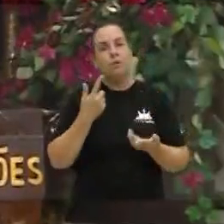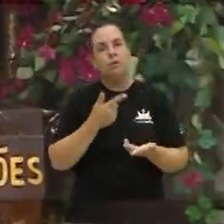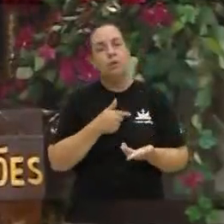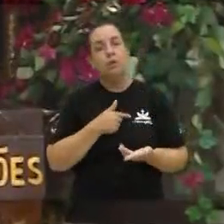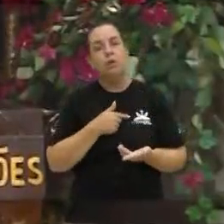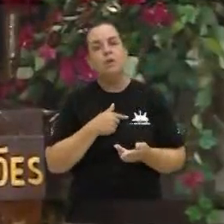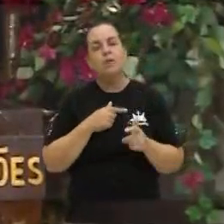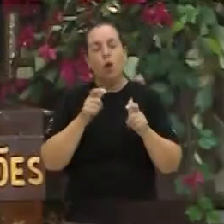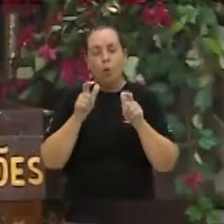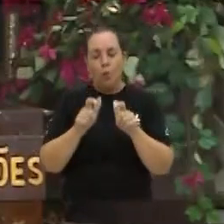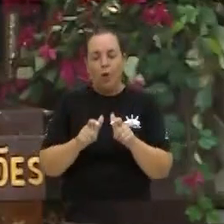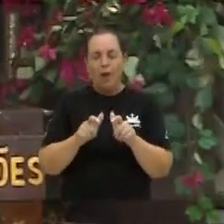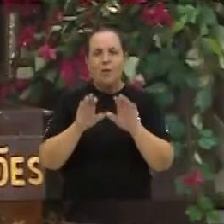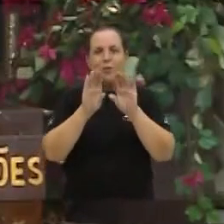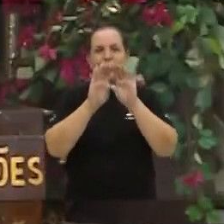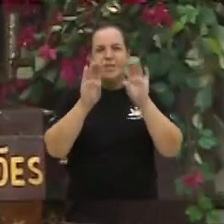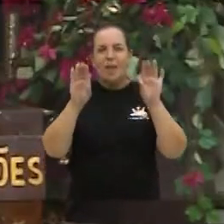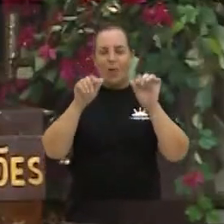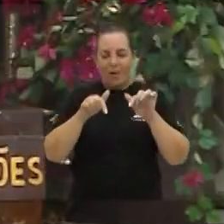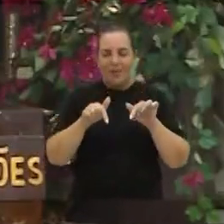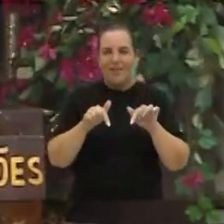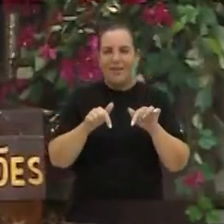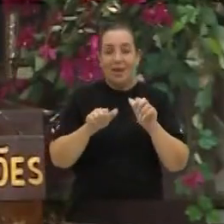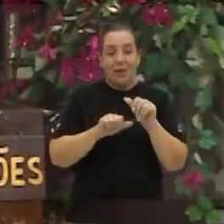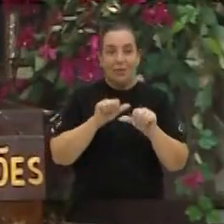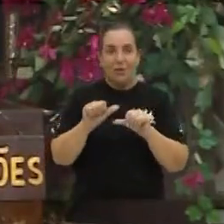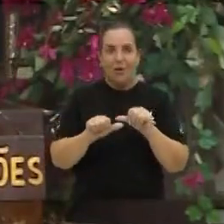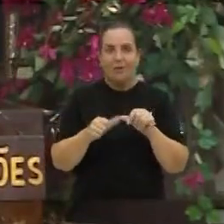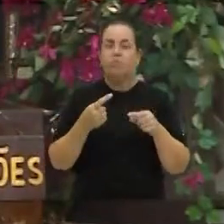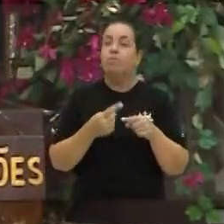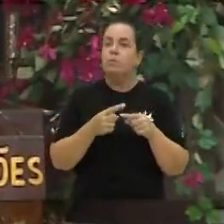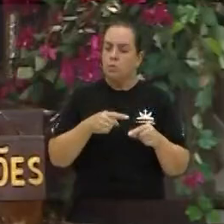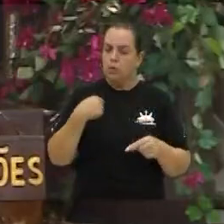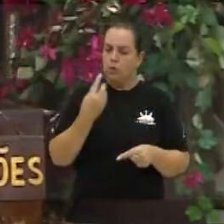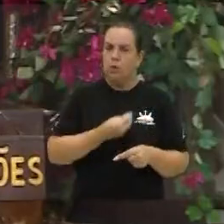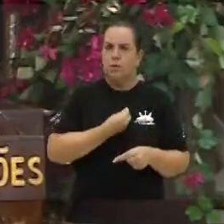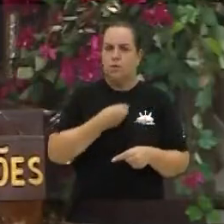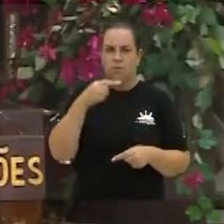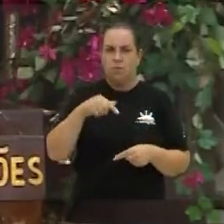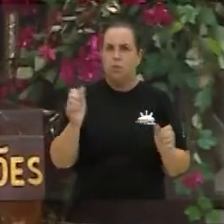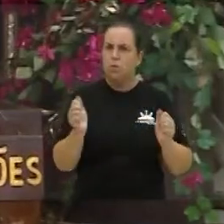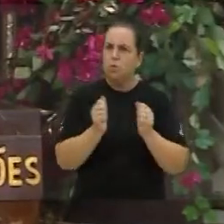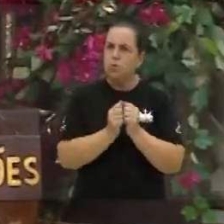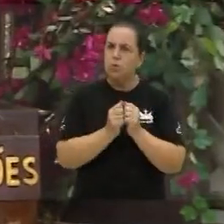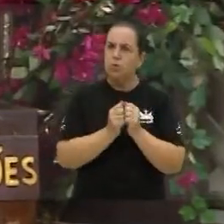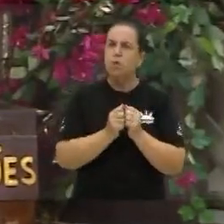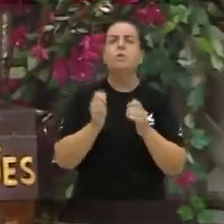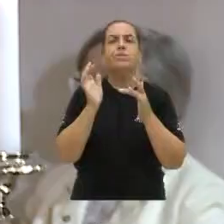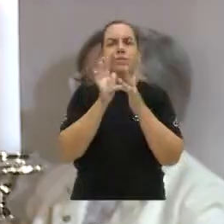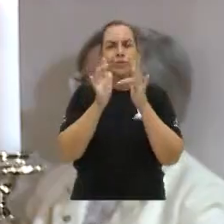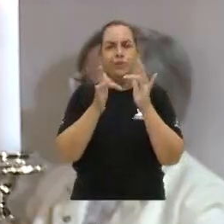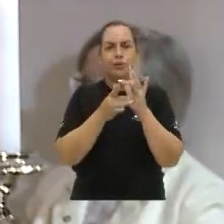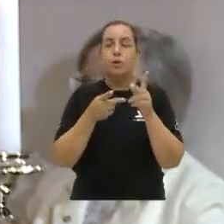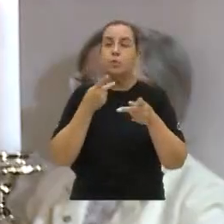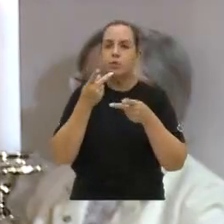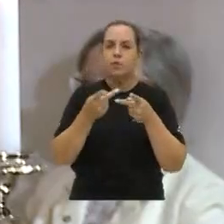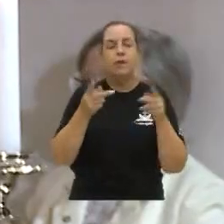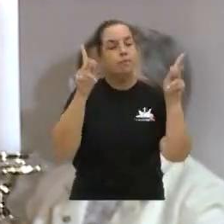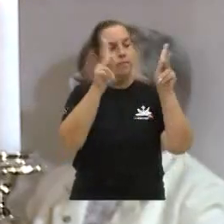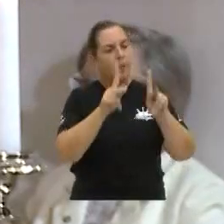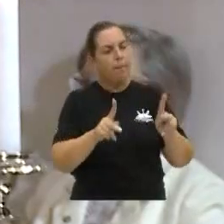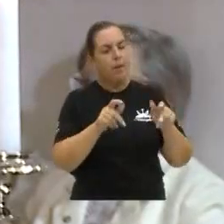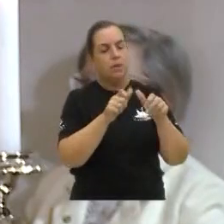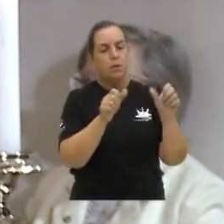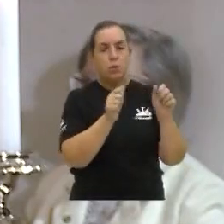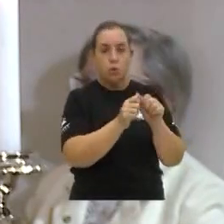lugar do céu. Mas estando no nosso meio, Jesus diz: a paz esteja